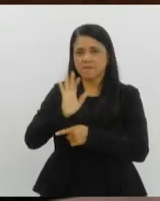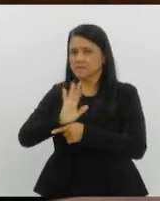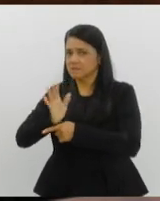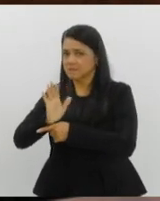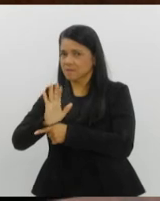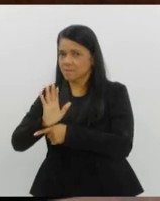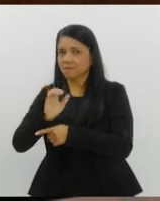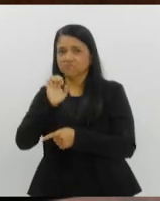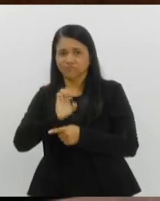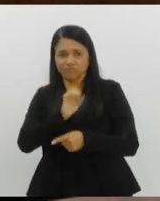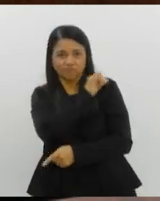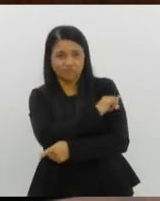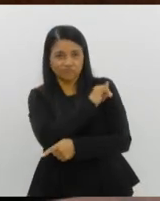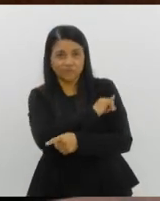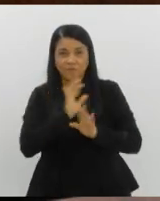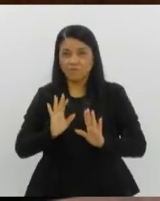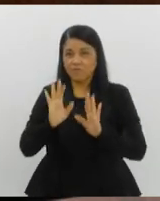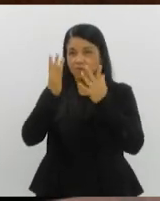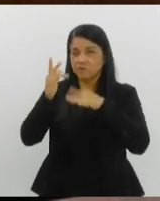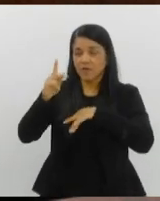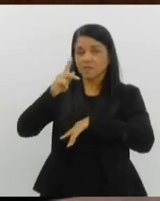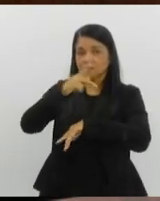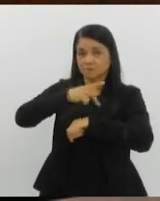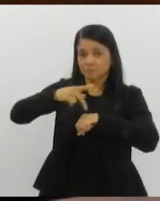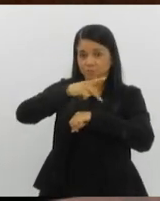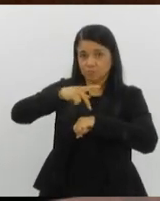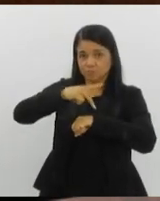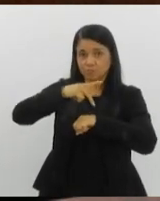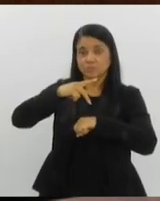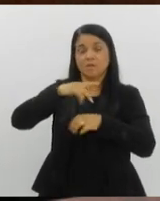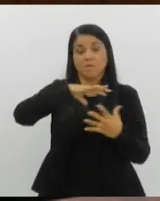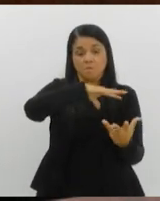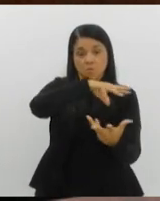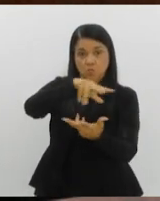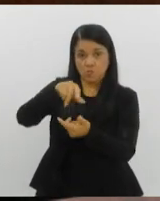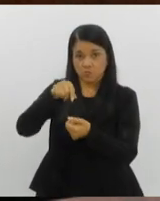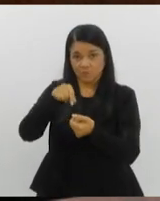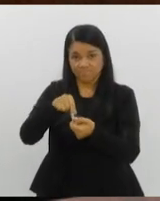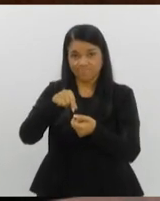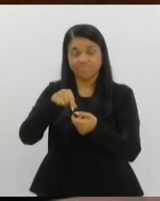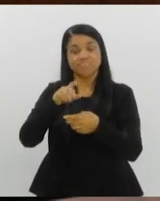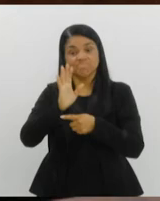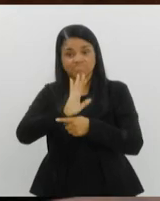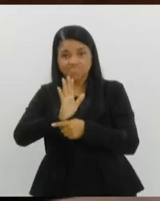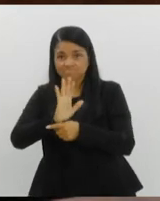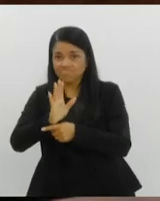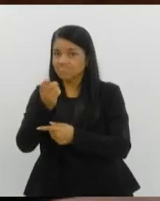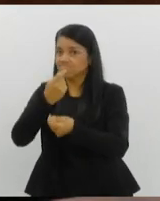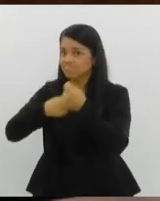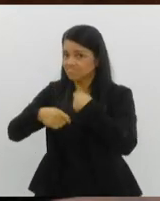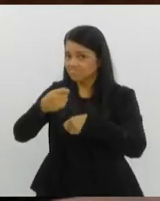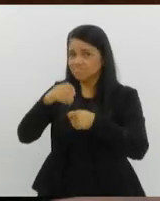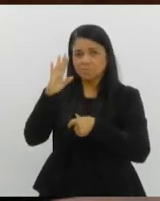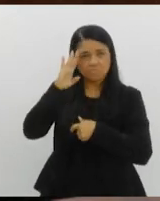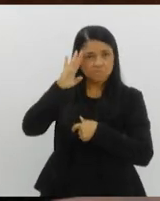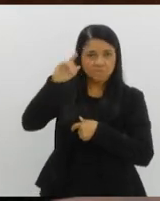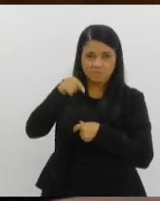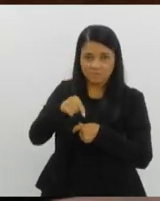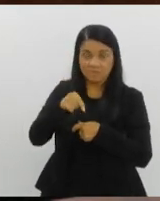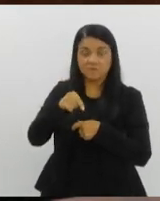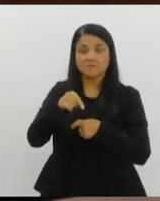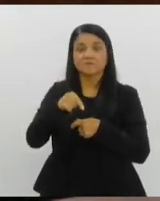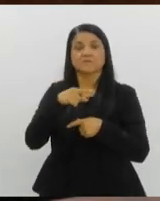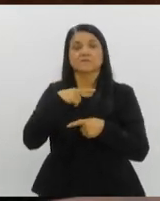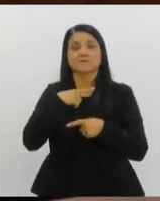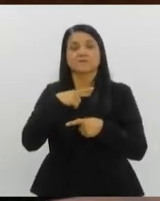estado nos festivais internacionais, onde os grandes negócios do cinema são realizados. A presença dos nossos artistas